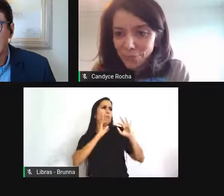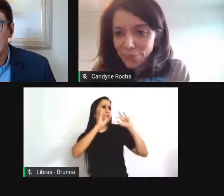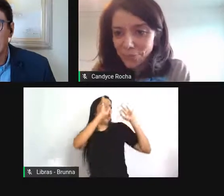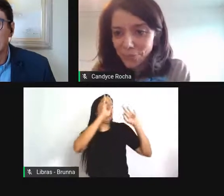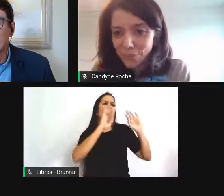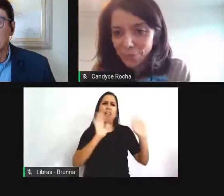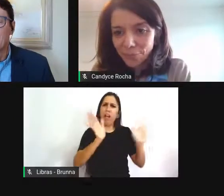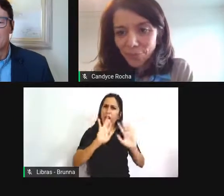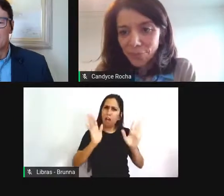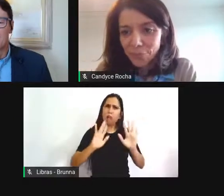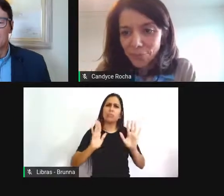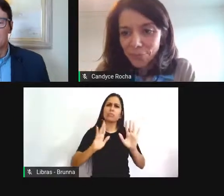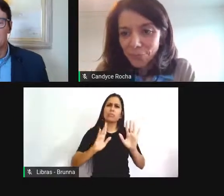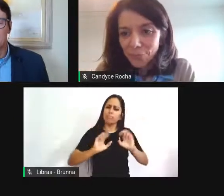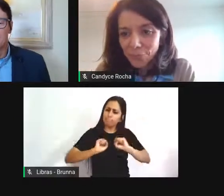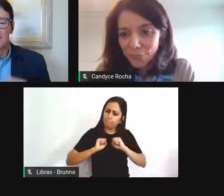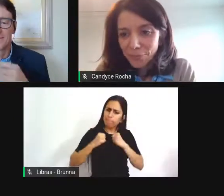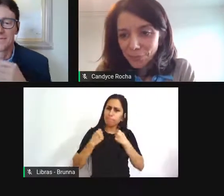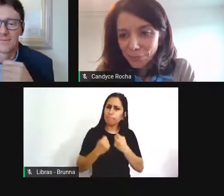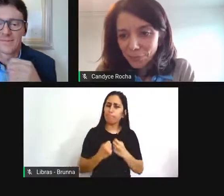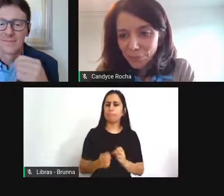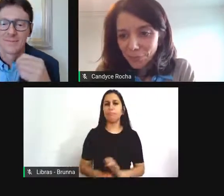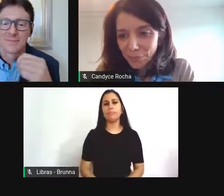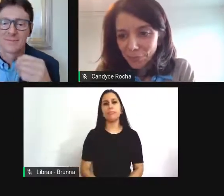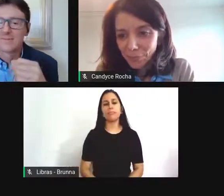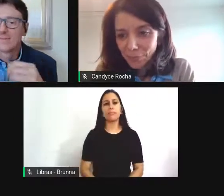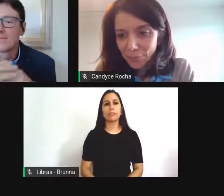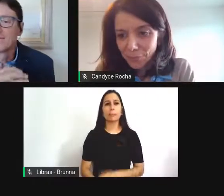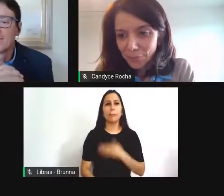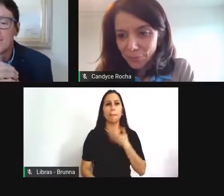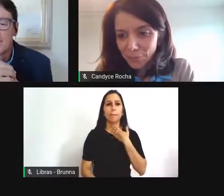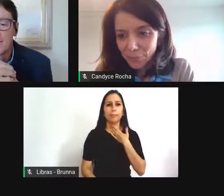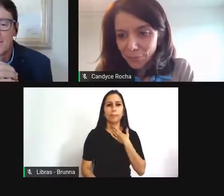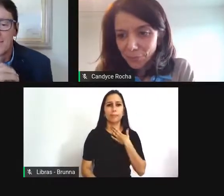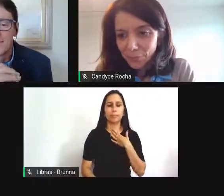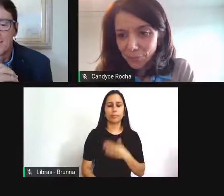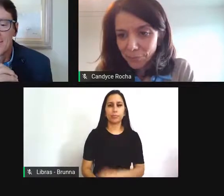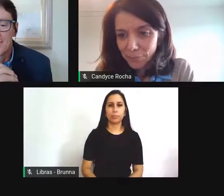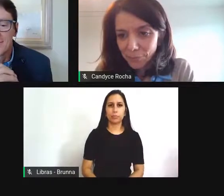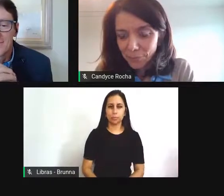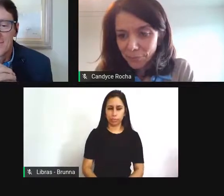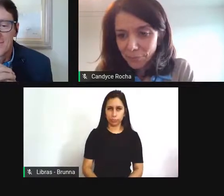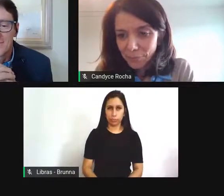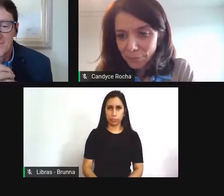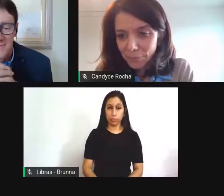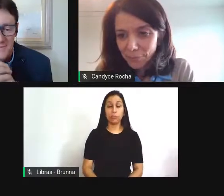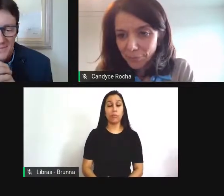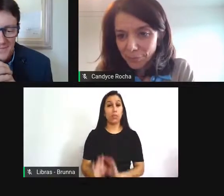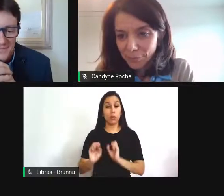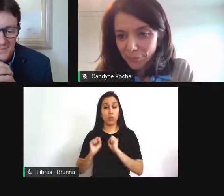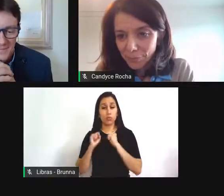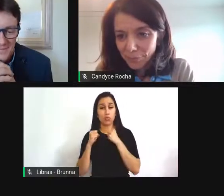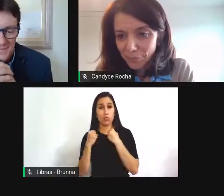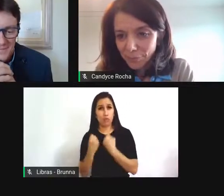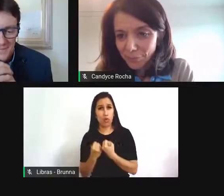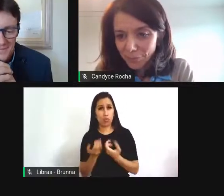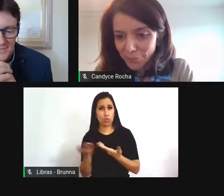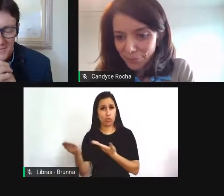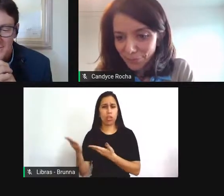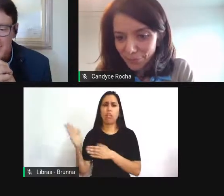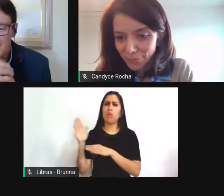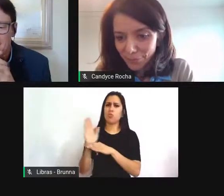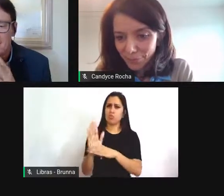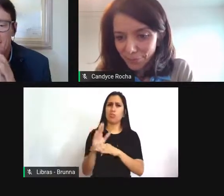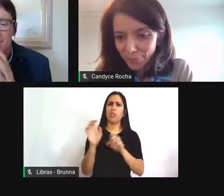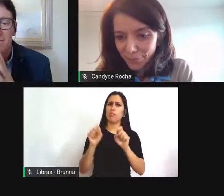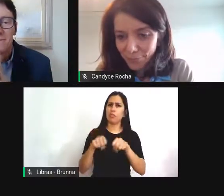coisas. Então, um certo esforço disso ajudaria. Uma certa consciência de que